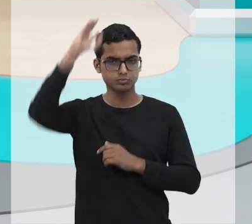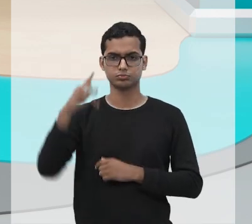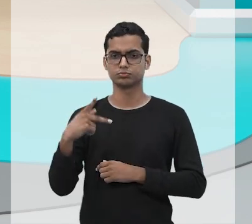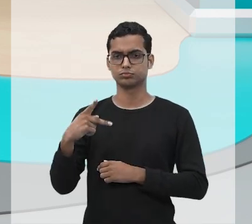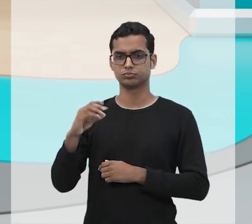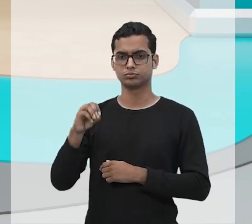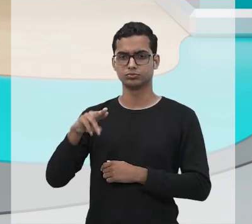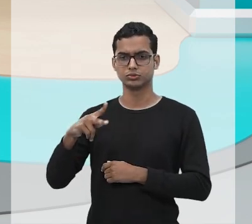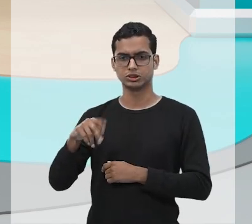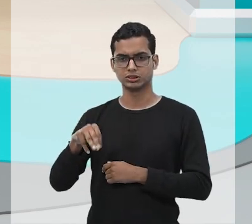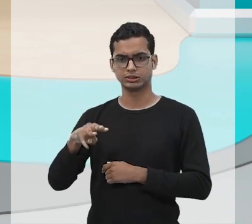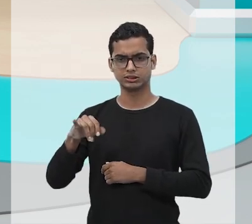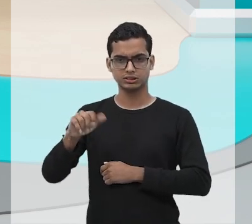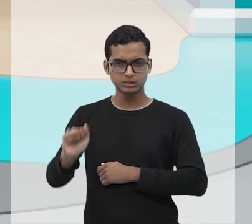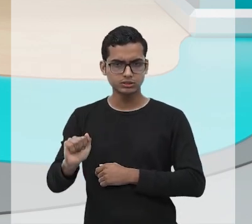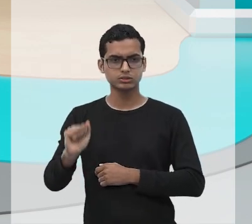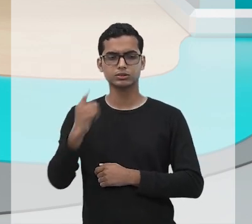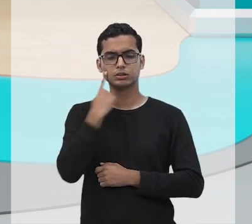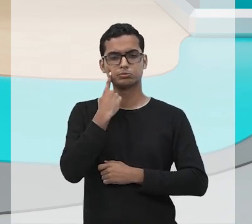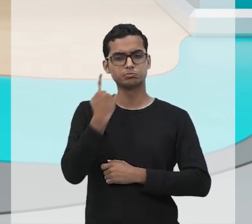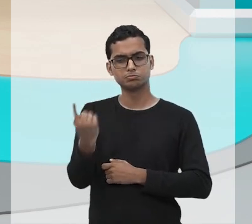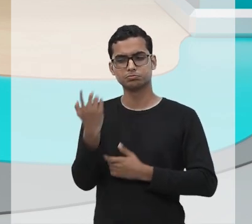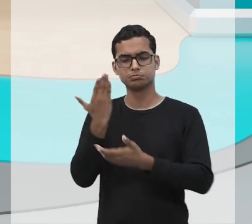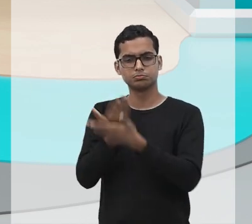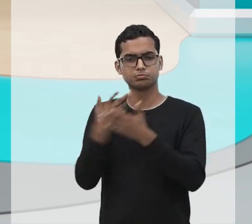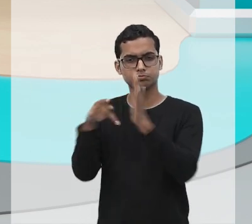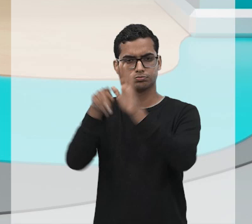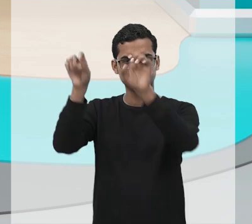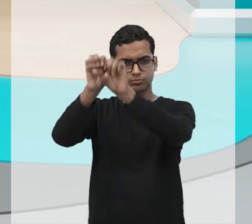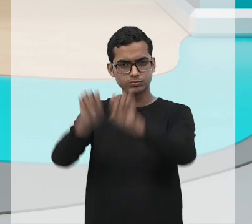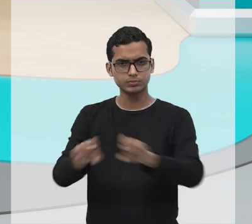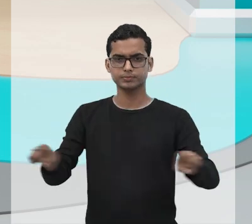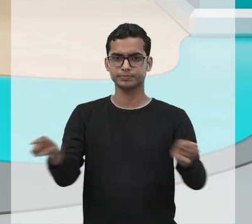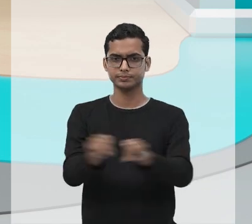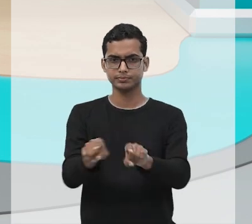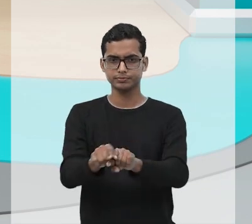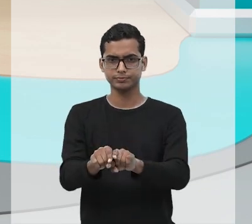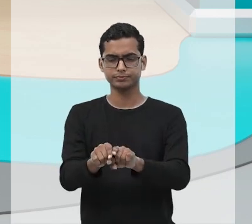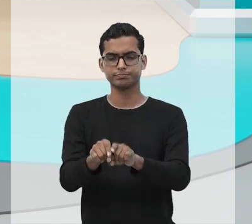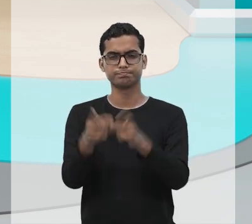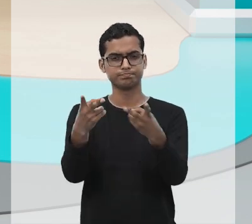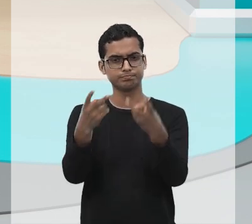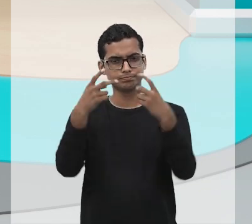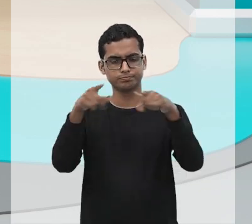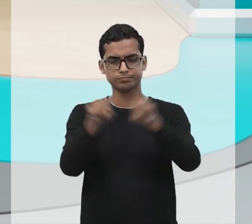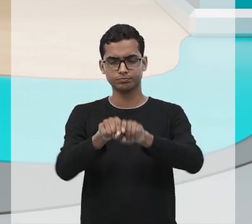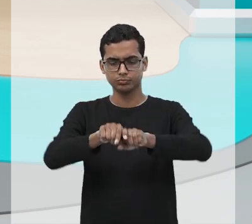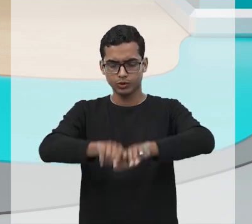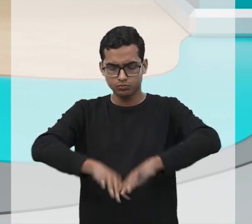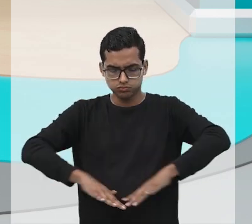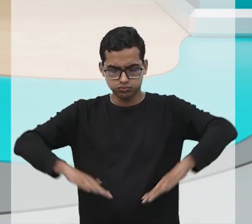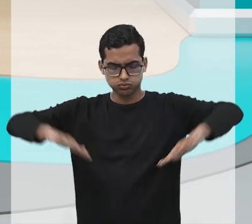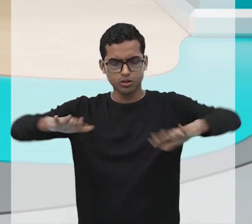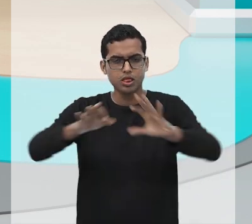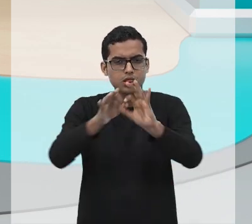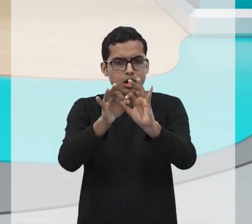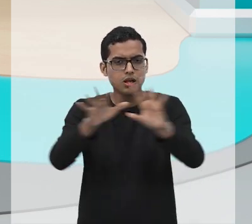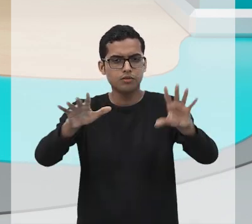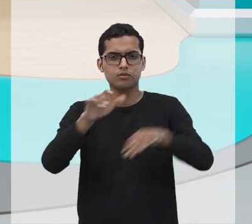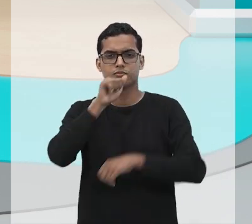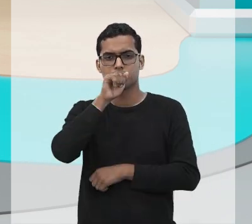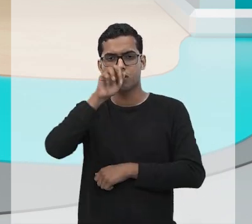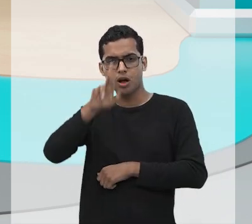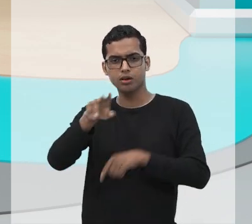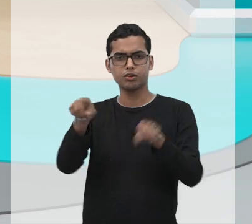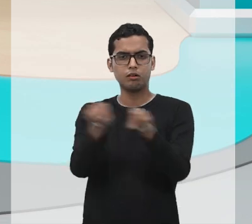um pouco da estrutura de como era, né, esse teatro, e a gente percebe que ele era bem aberto, na verdade, ele era um teatro ao ar livre. E a